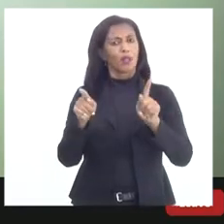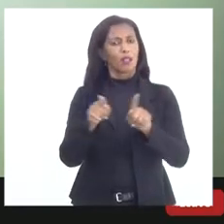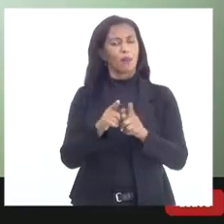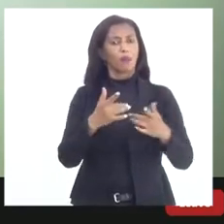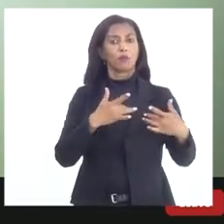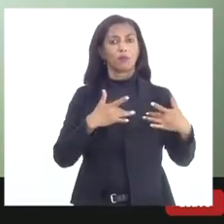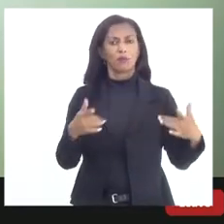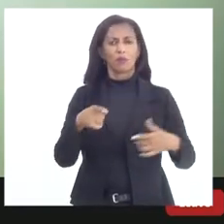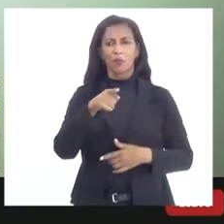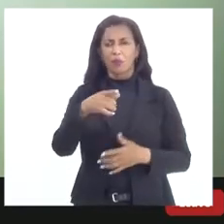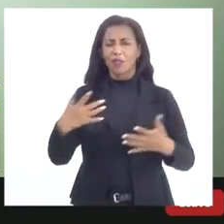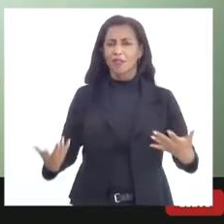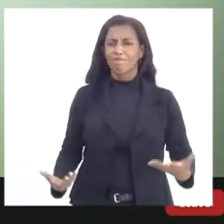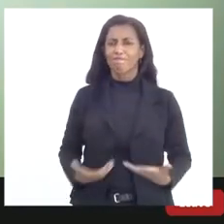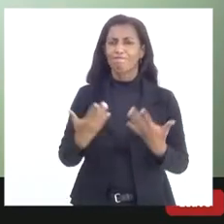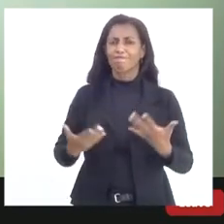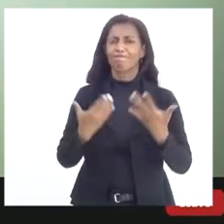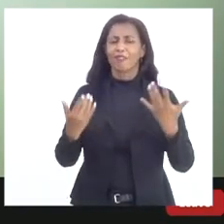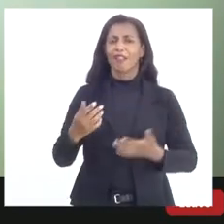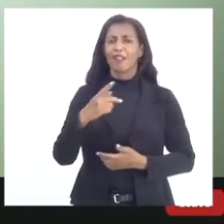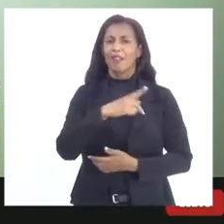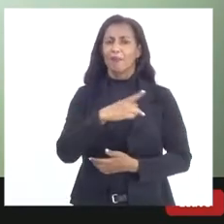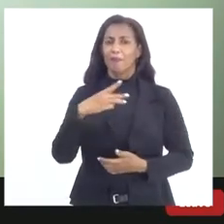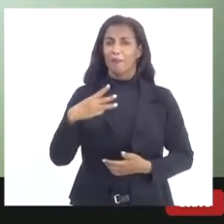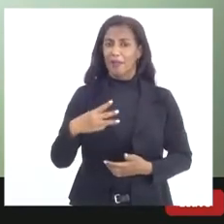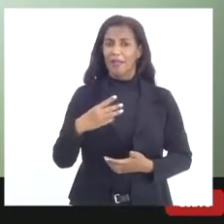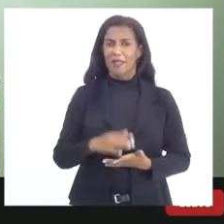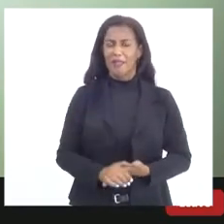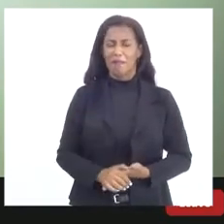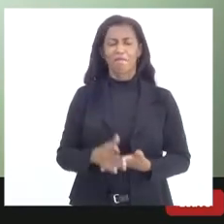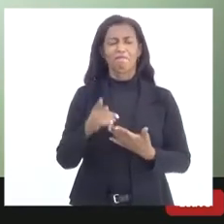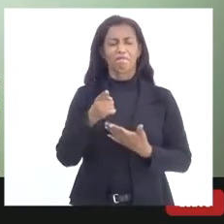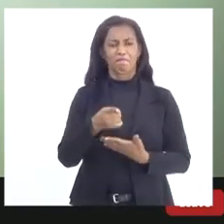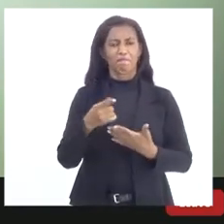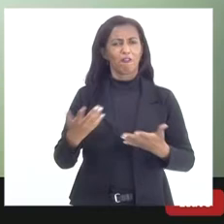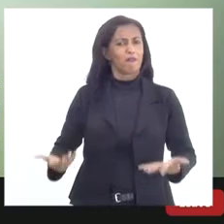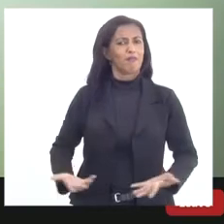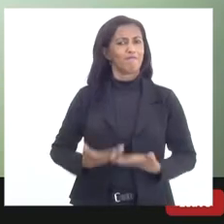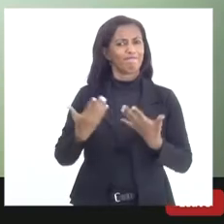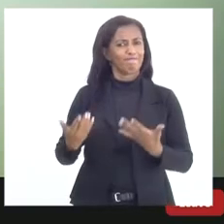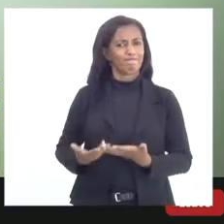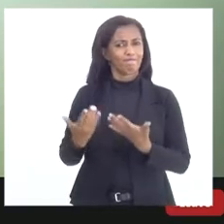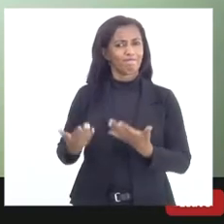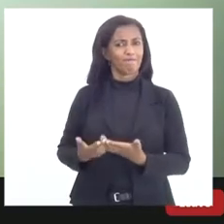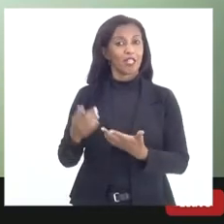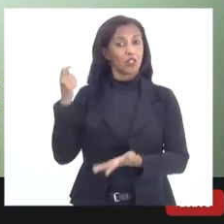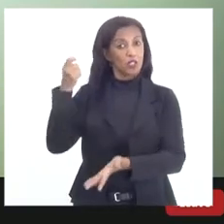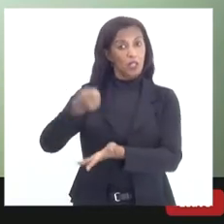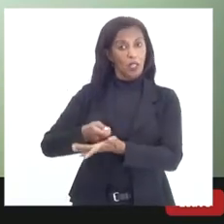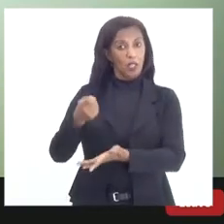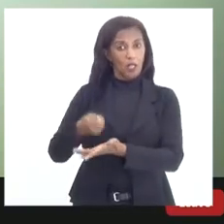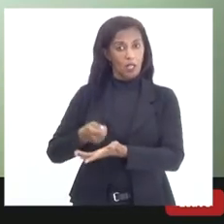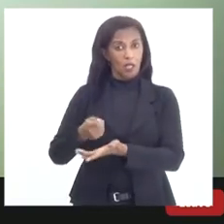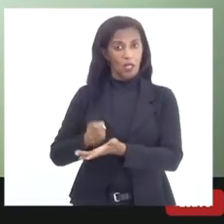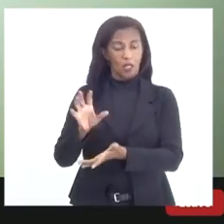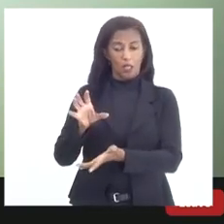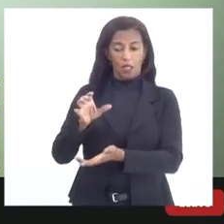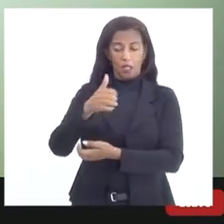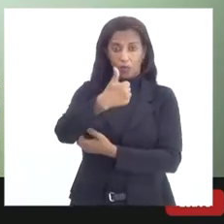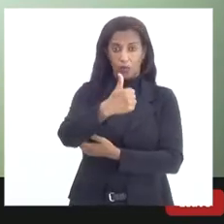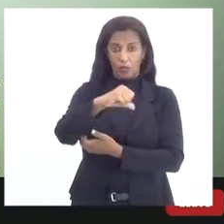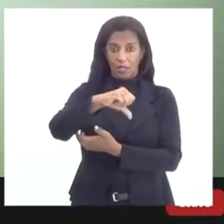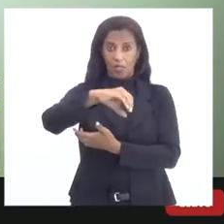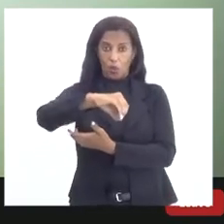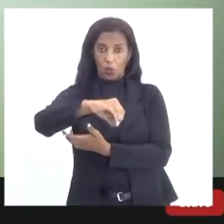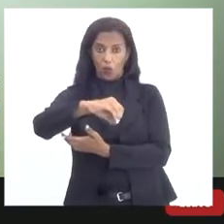aqui com essa iniciativa da Polícia Militar. Foi uma bela iniciativa, além de garantir que o 190